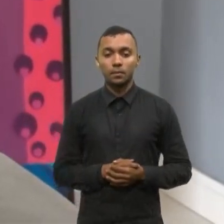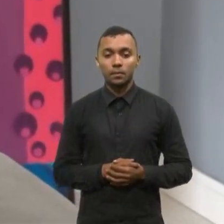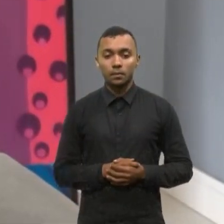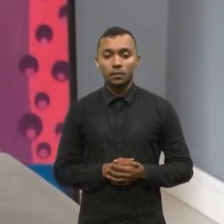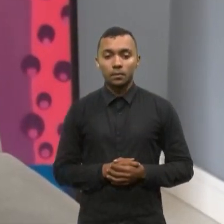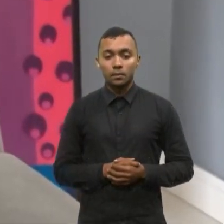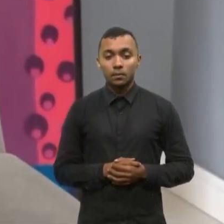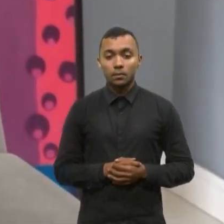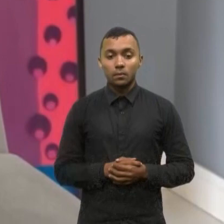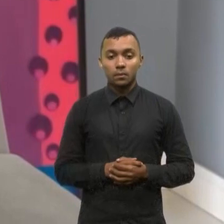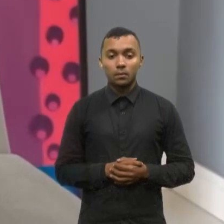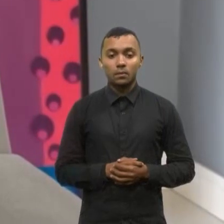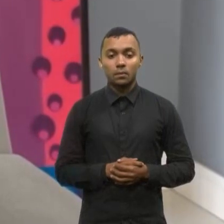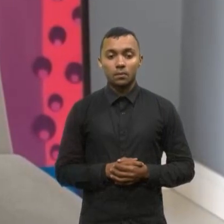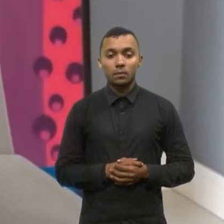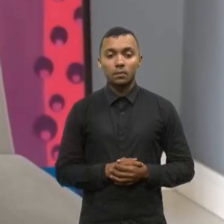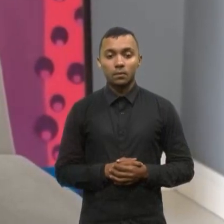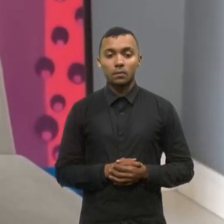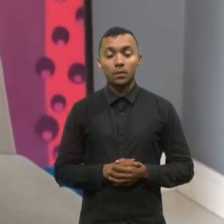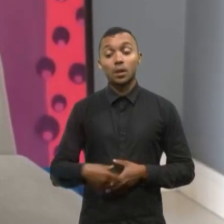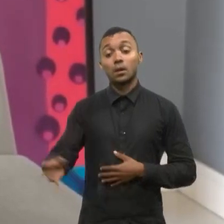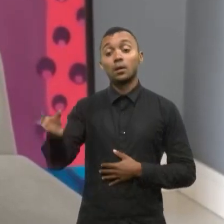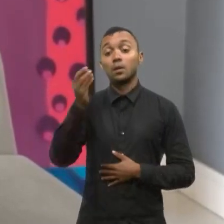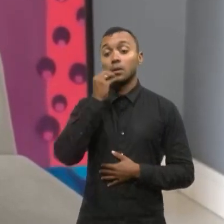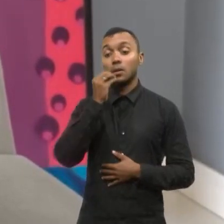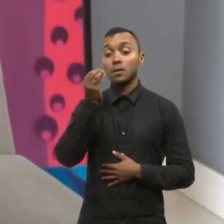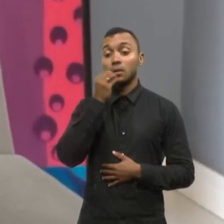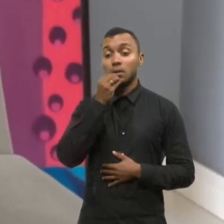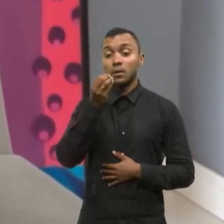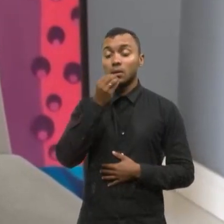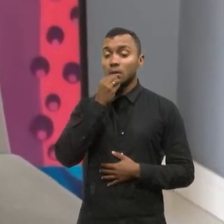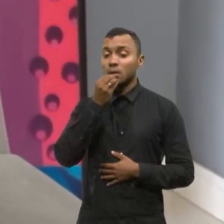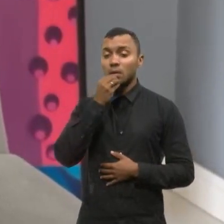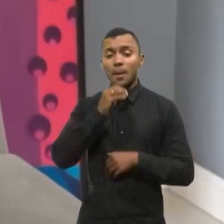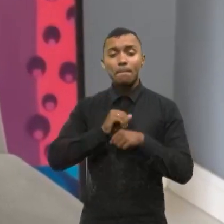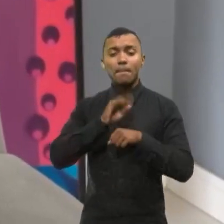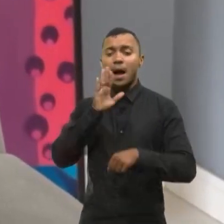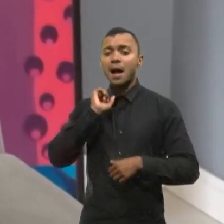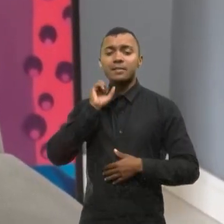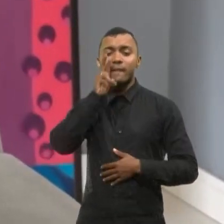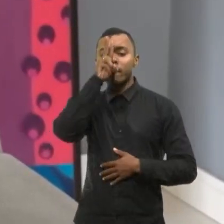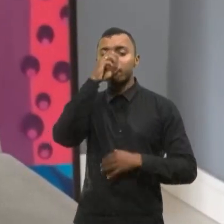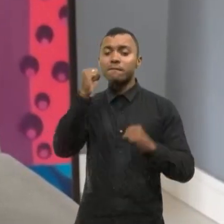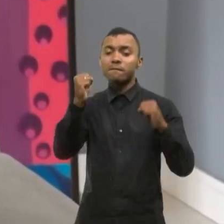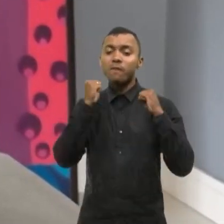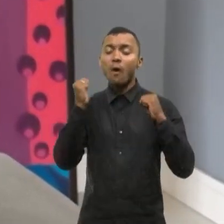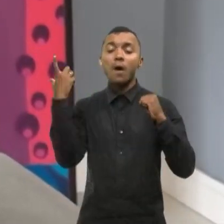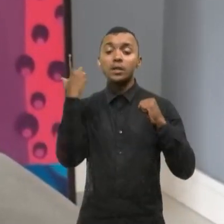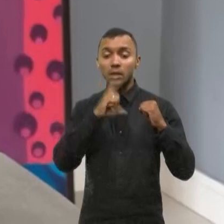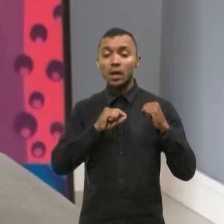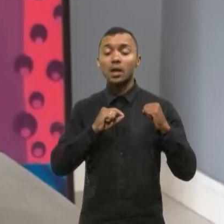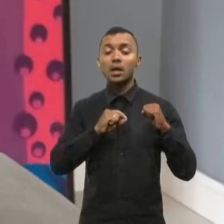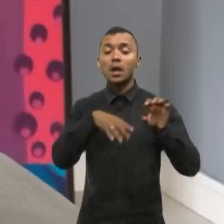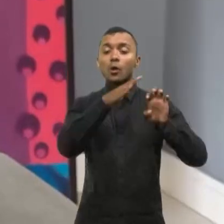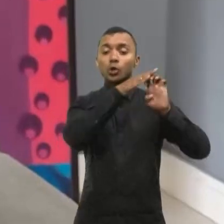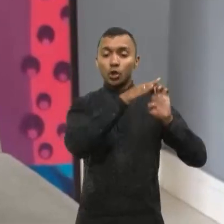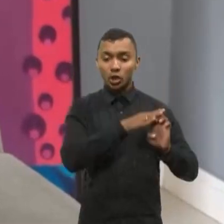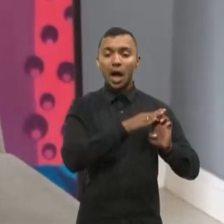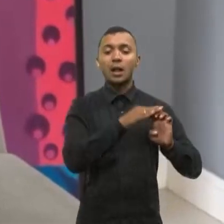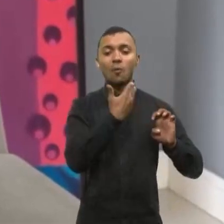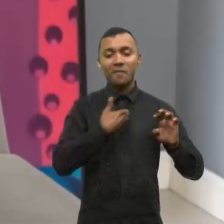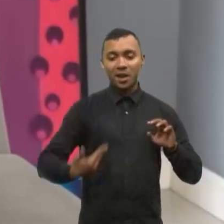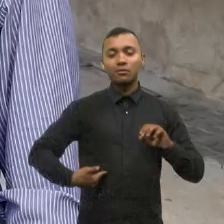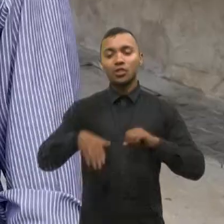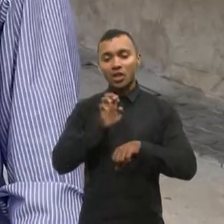forma, requer uma participação muito forte, né, do Estado, para ver como é que é possível a gente superar